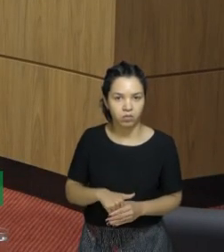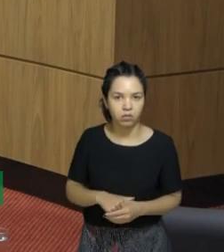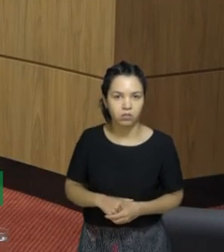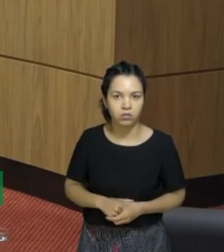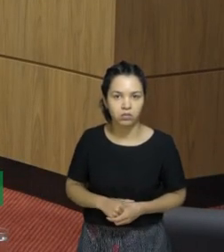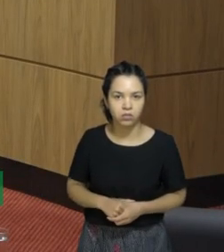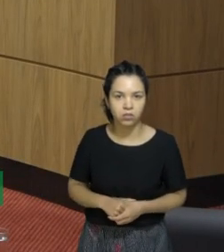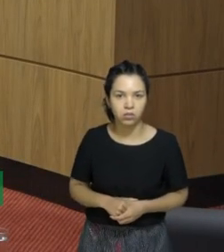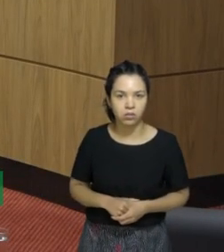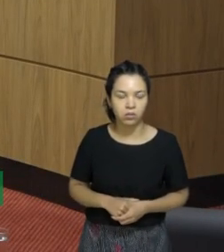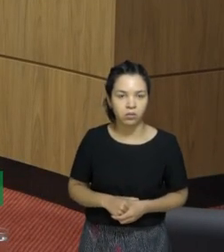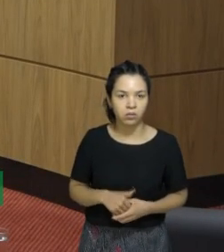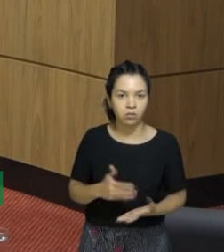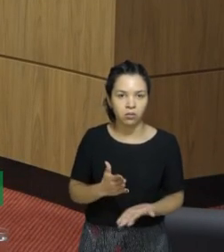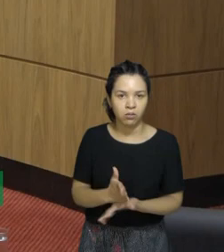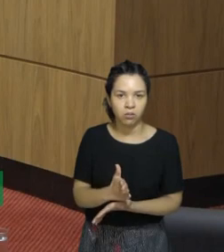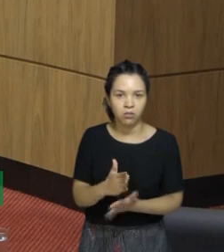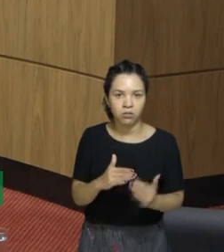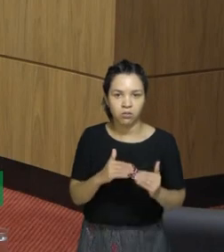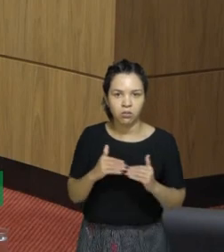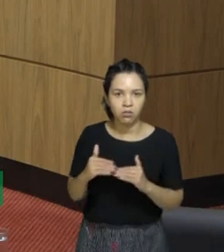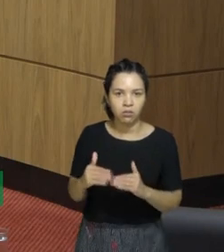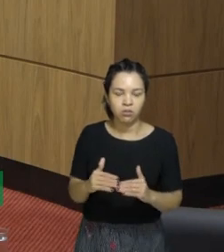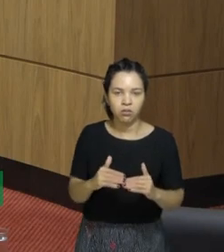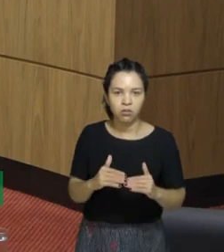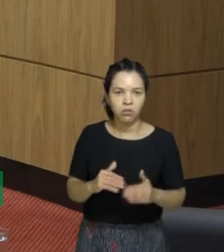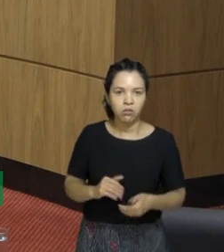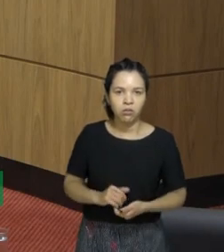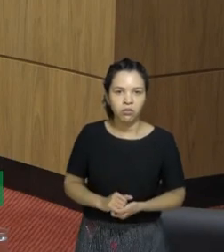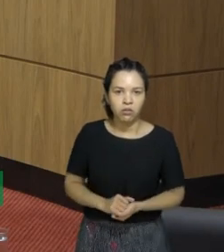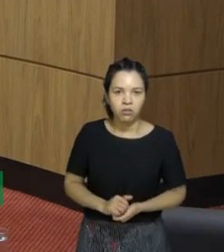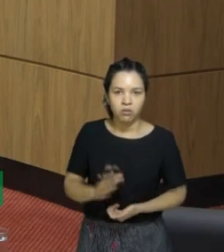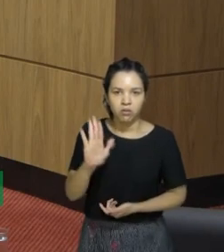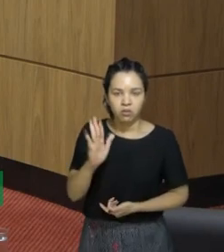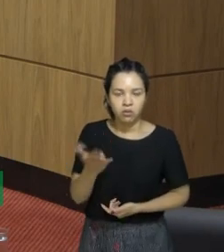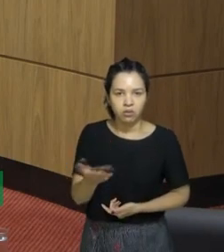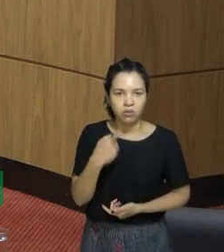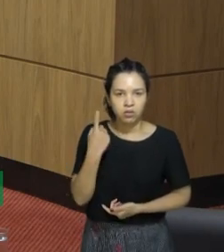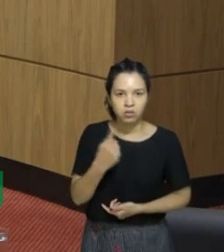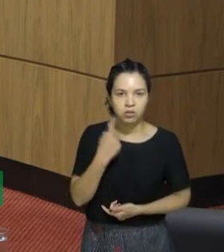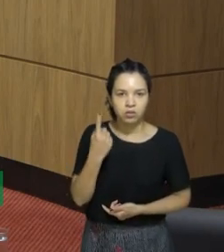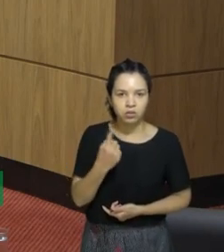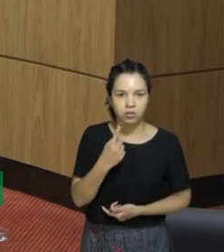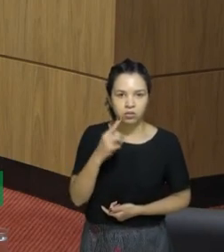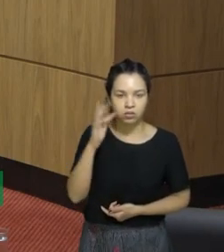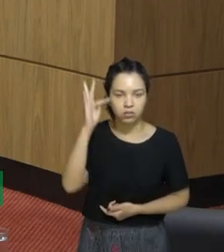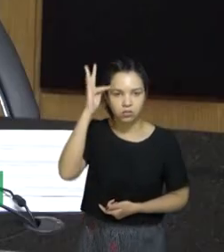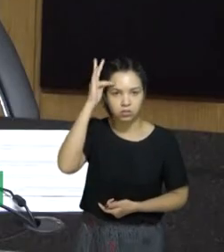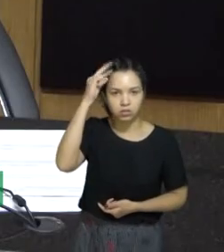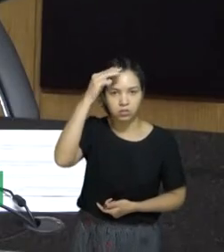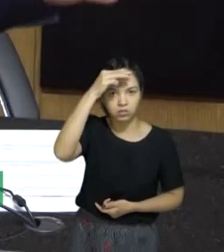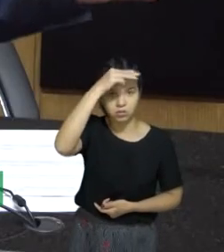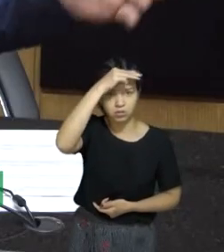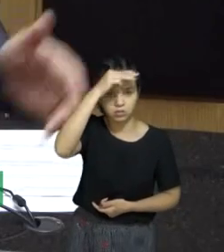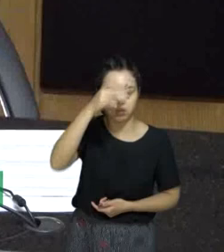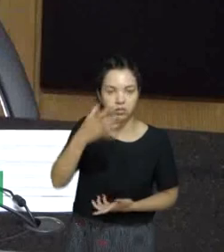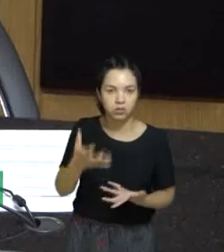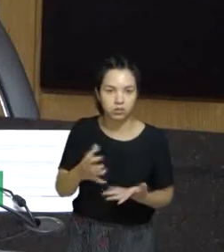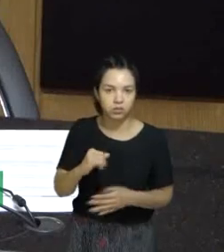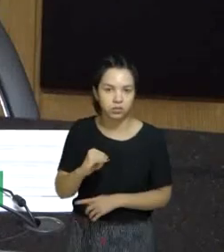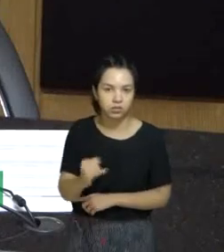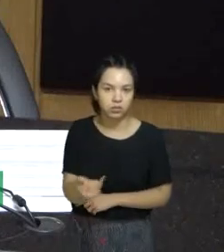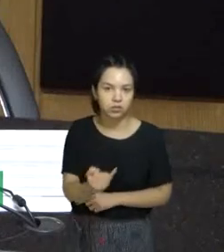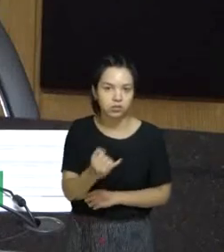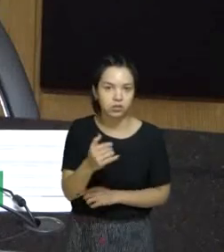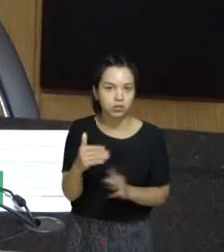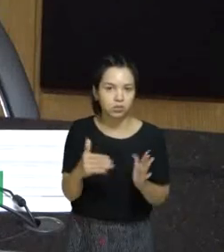encontram. Aprovado por unanimidade. Esta pela ordem, deputado Fabiano da Luz. Quero só aproveitar aqui, porque hoje é o último dia oficial